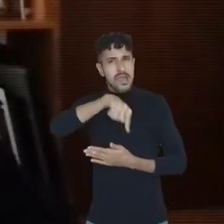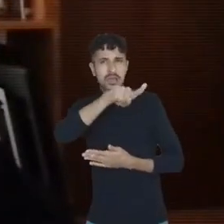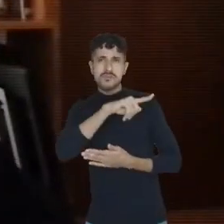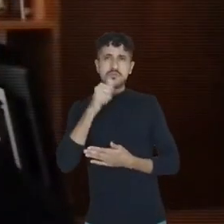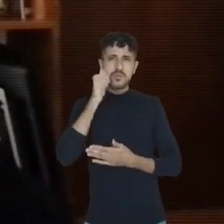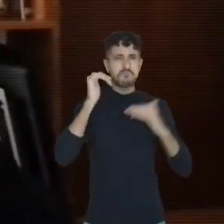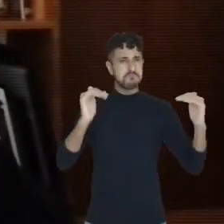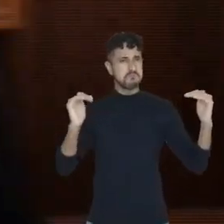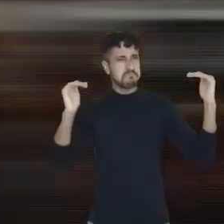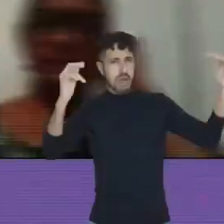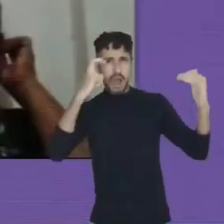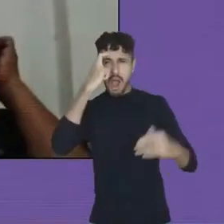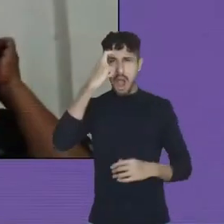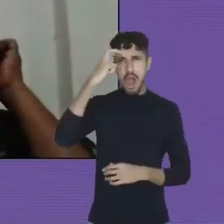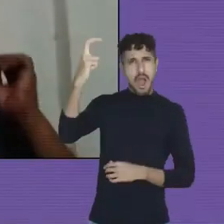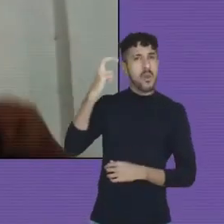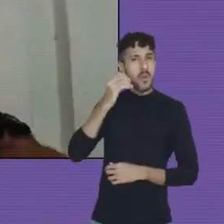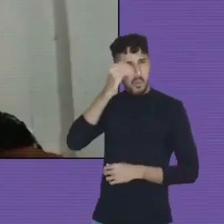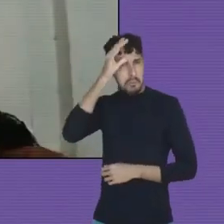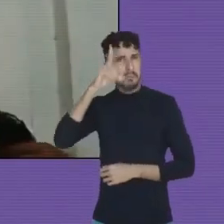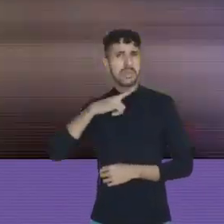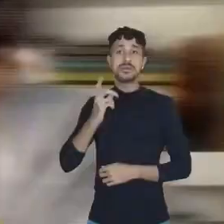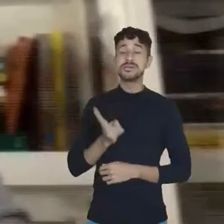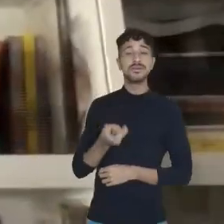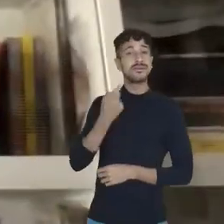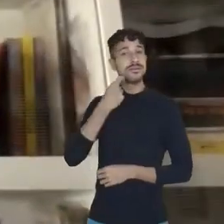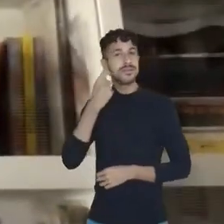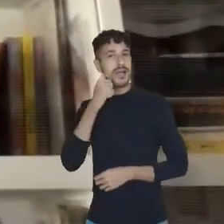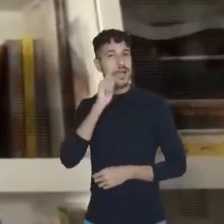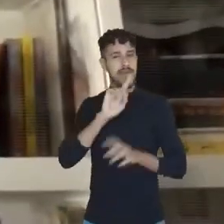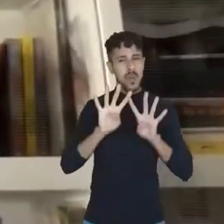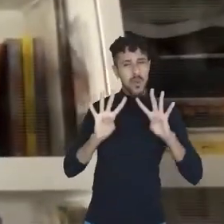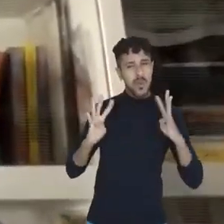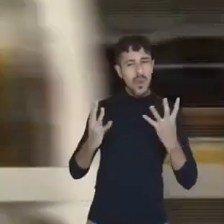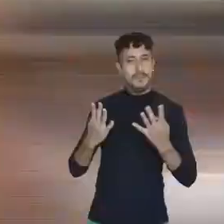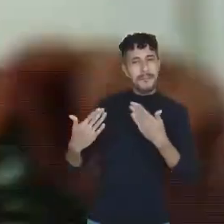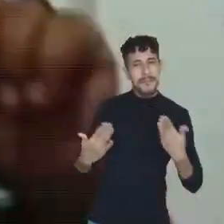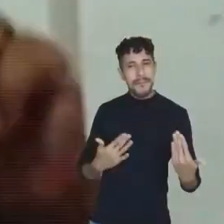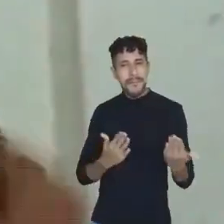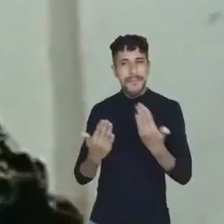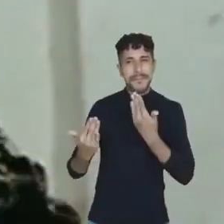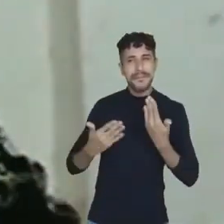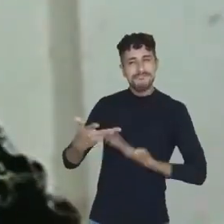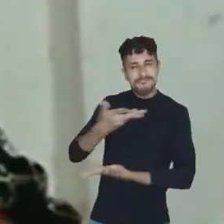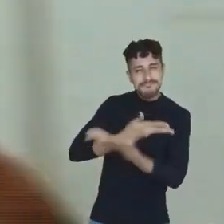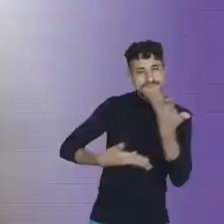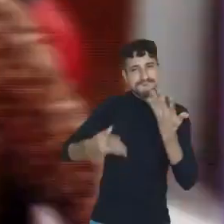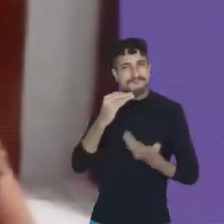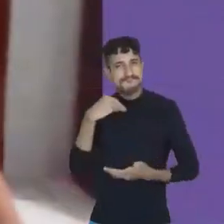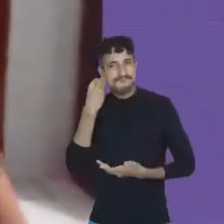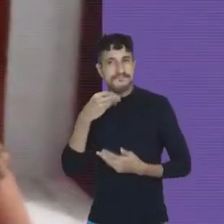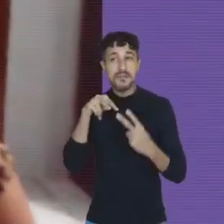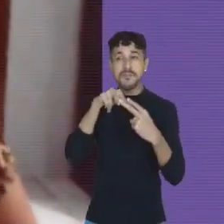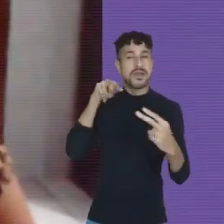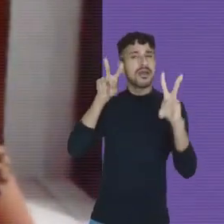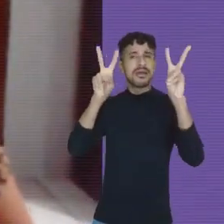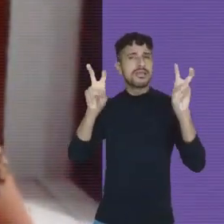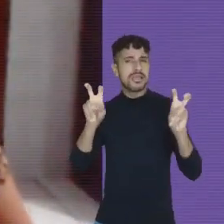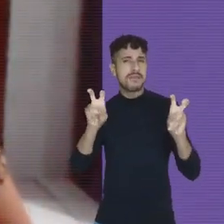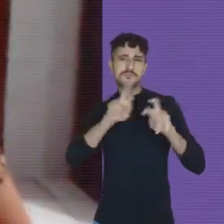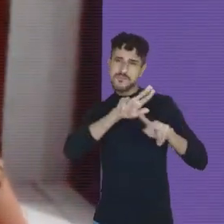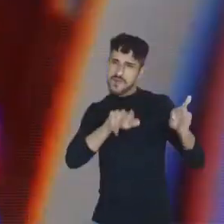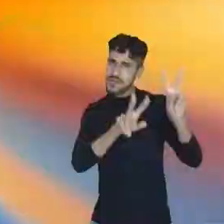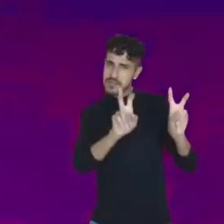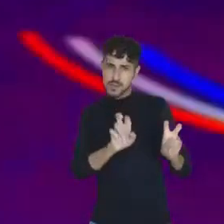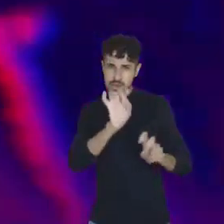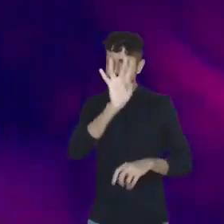mulheres de notório saber. Às sextas-feiras, nossas colaboradoras se reúnem em uma roda de conversa para trocar experiências e visões sobre o assunto.